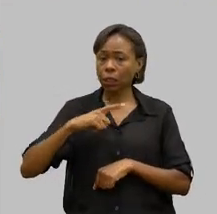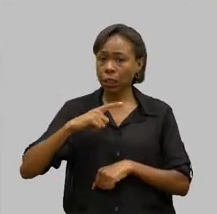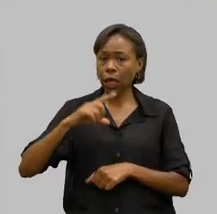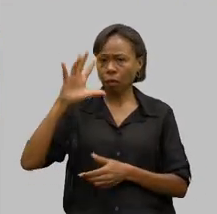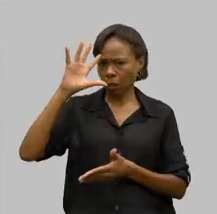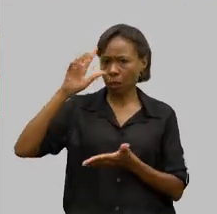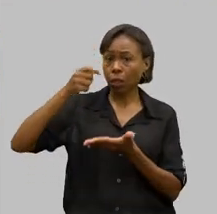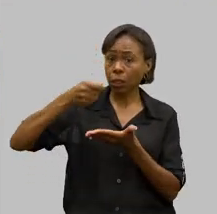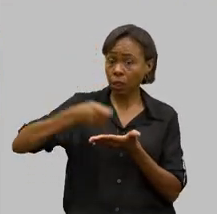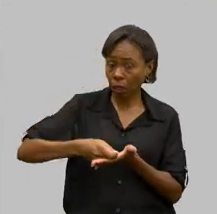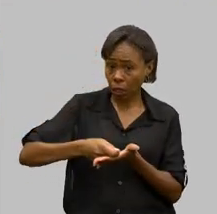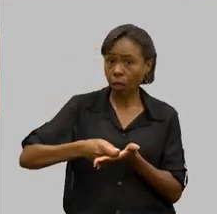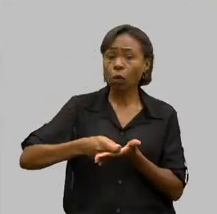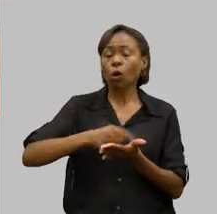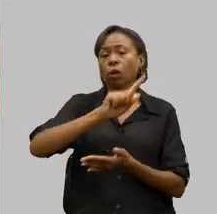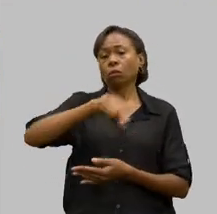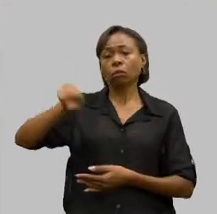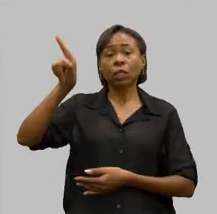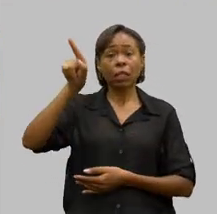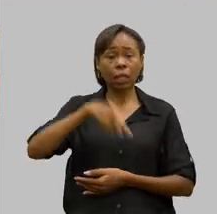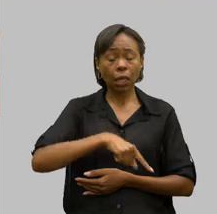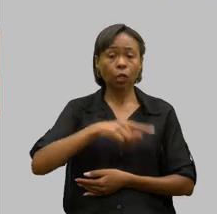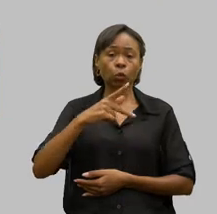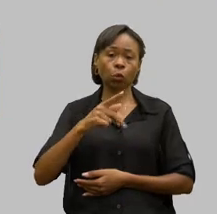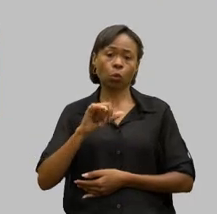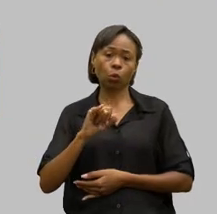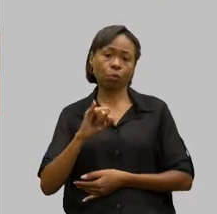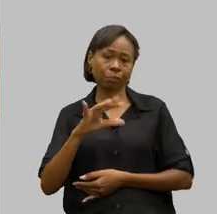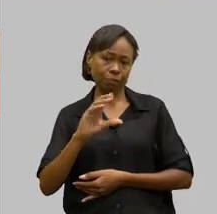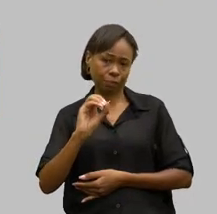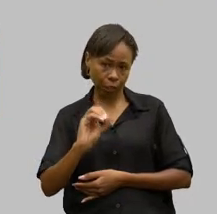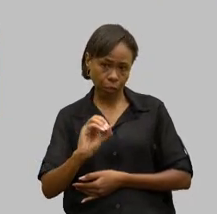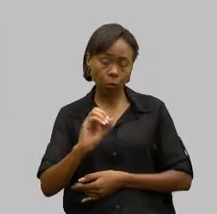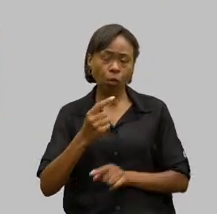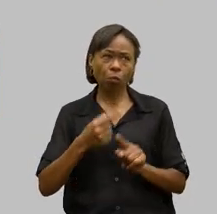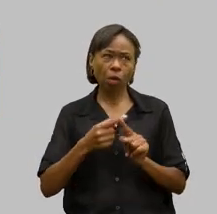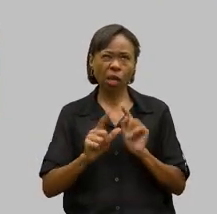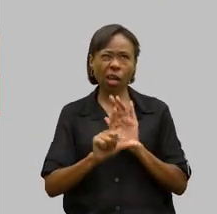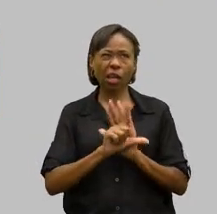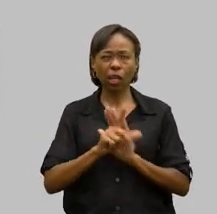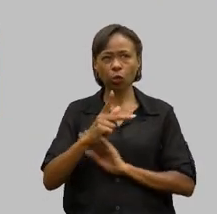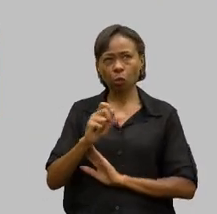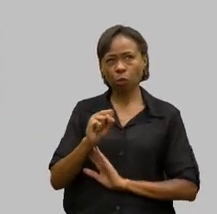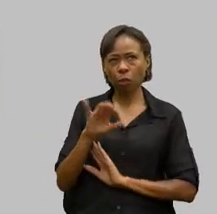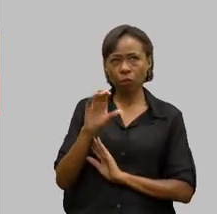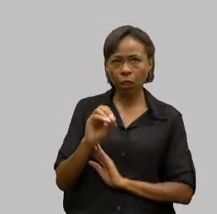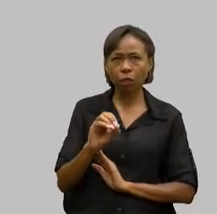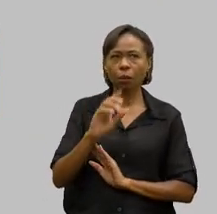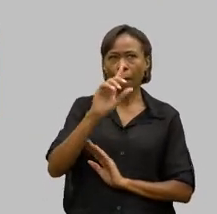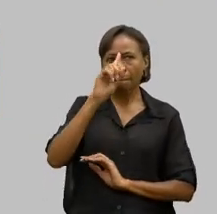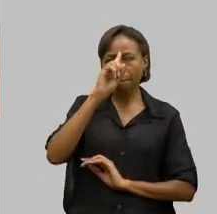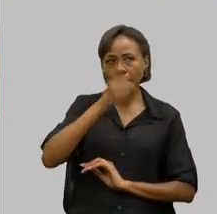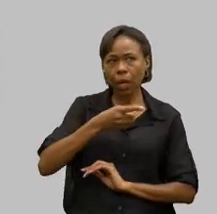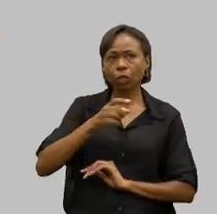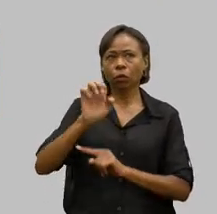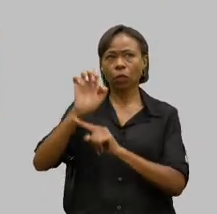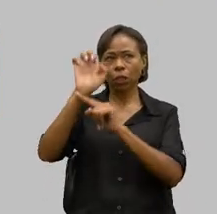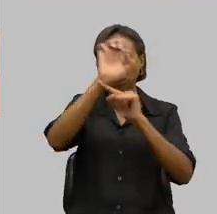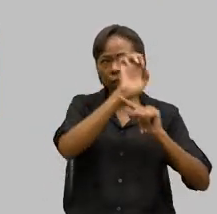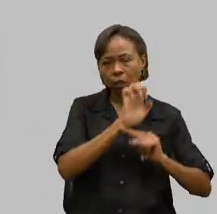suspendendo a legislação do piso, porque a legislação do piso estabelece que os estados, Distrito Federal,